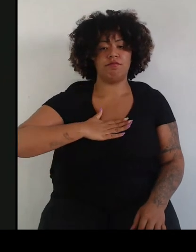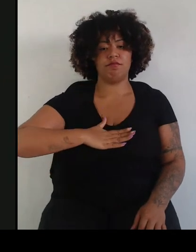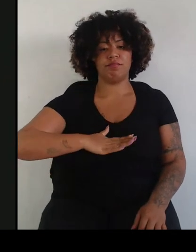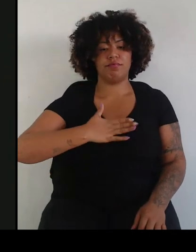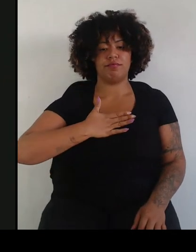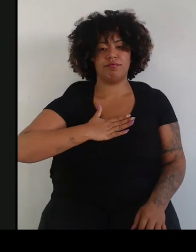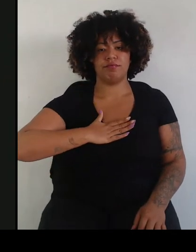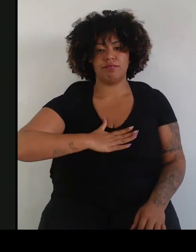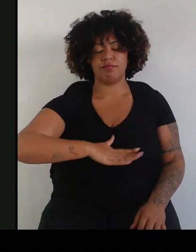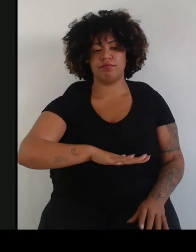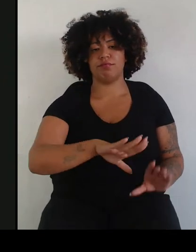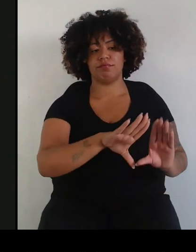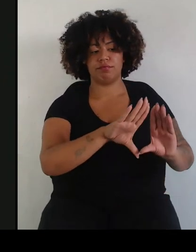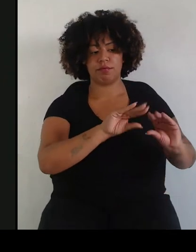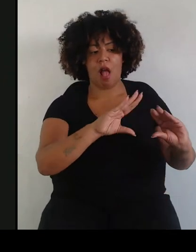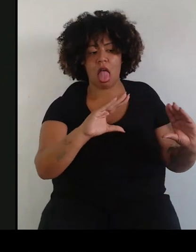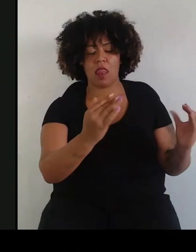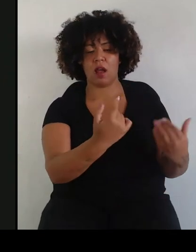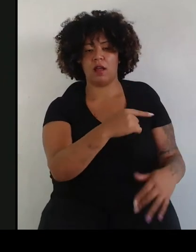foram